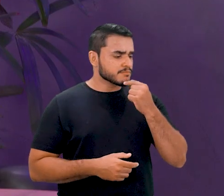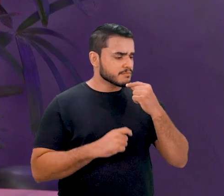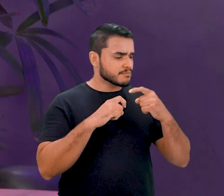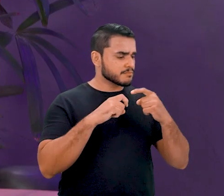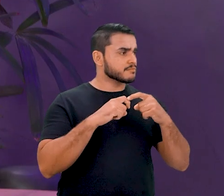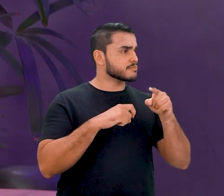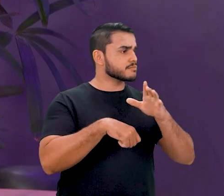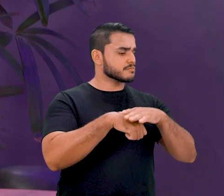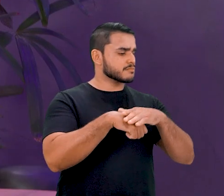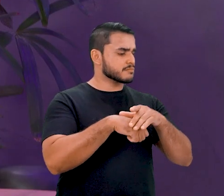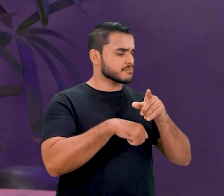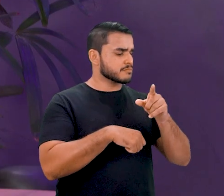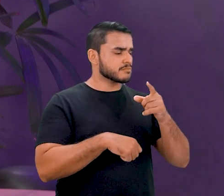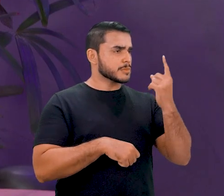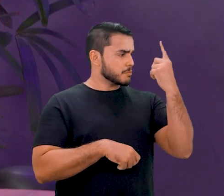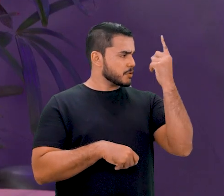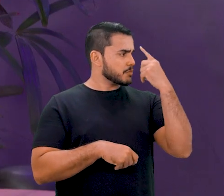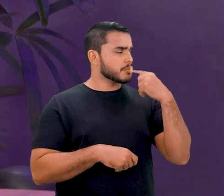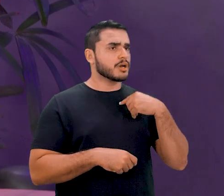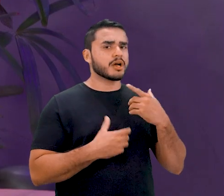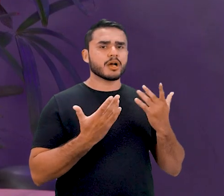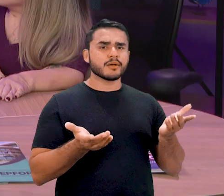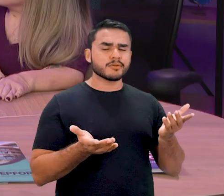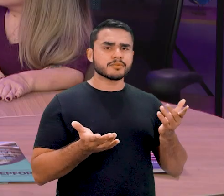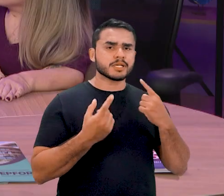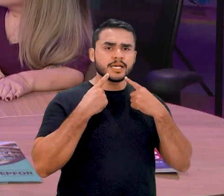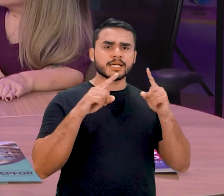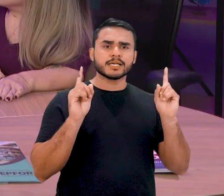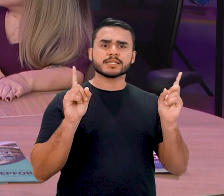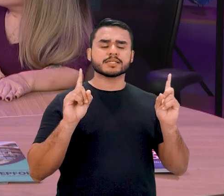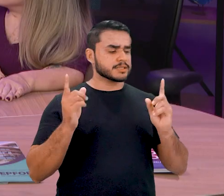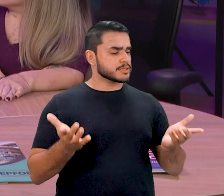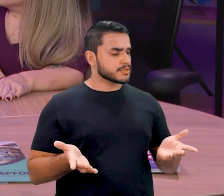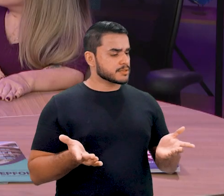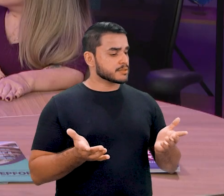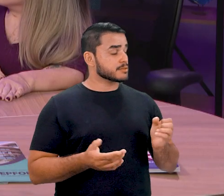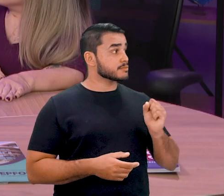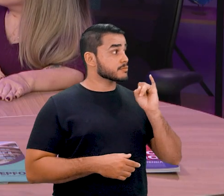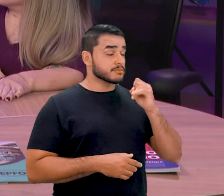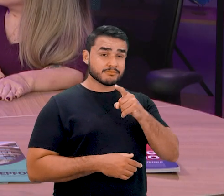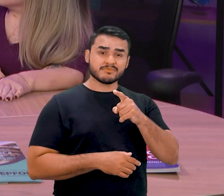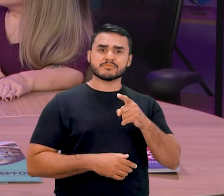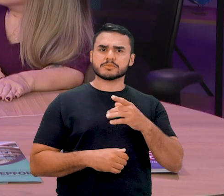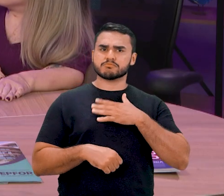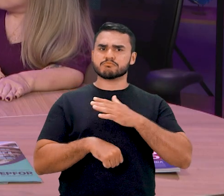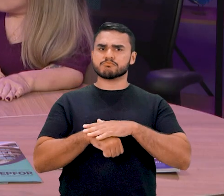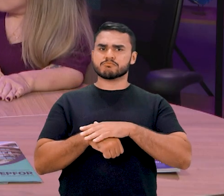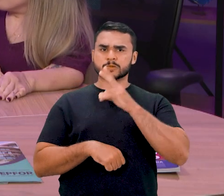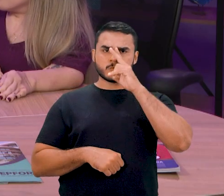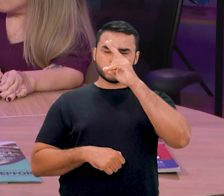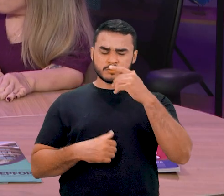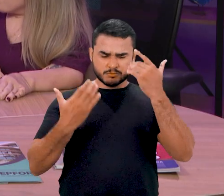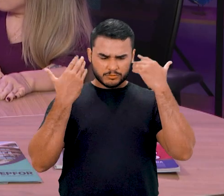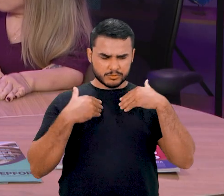conduzisse as coisas sem que eu questionasse tanto. Sim. Né? Então, mesmo que a gente ache que a gente é muito forte na militância, que a